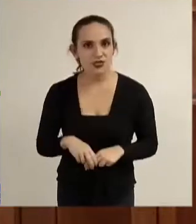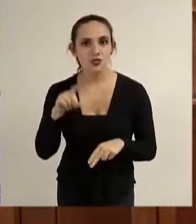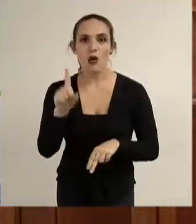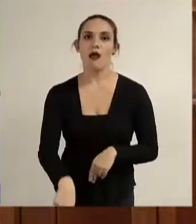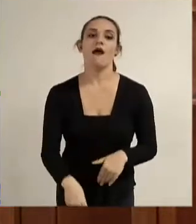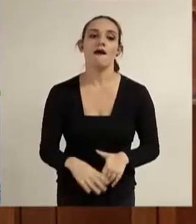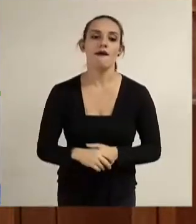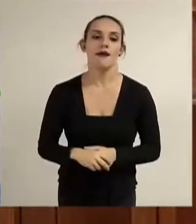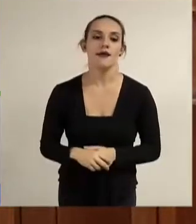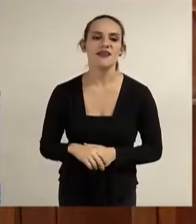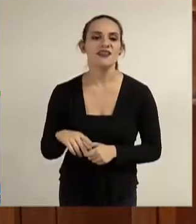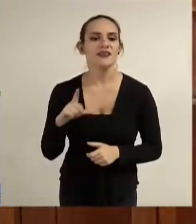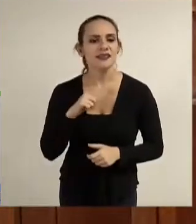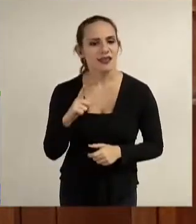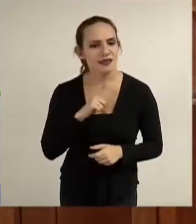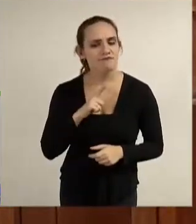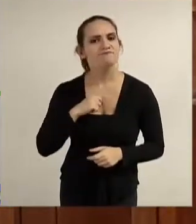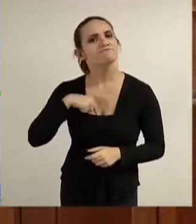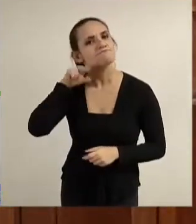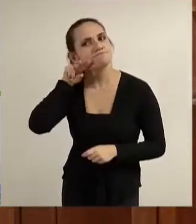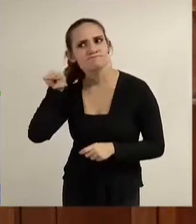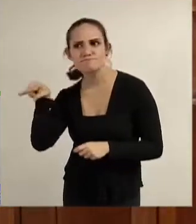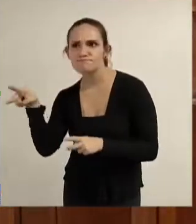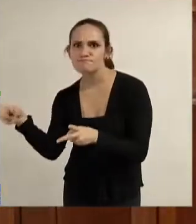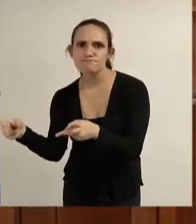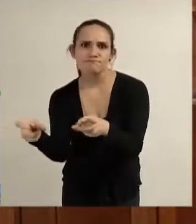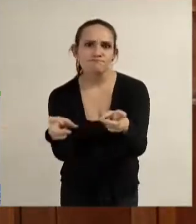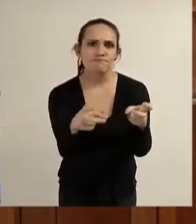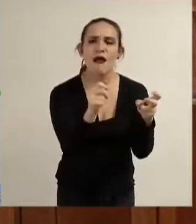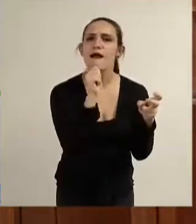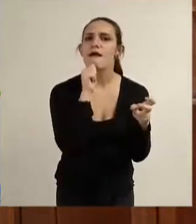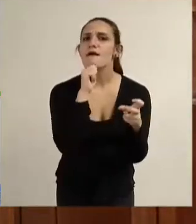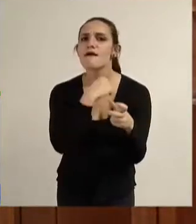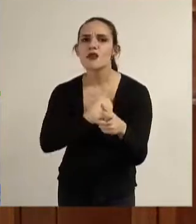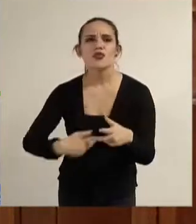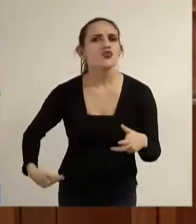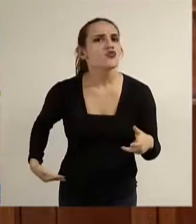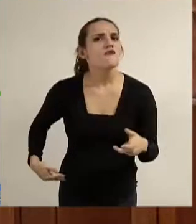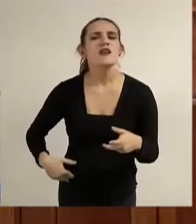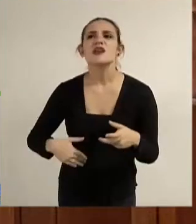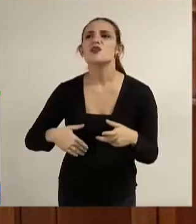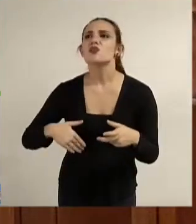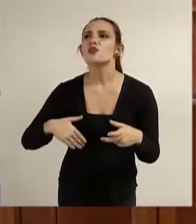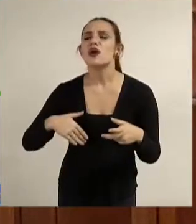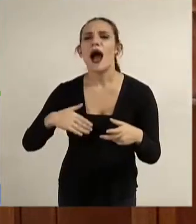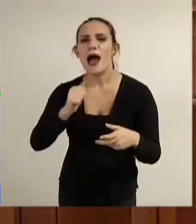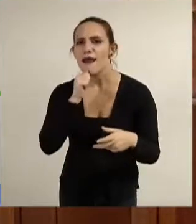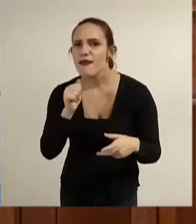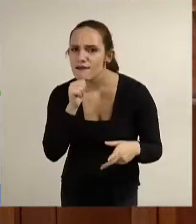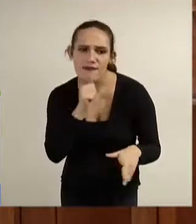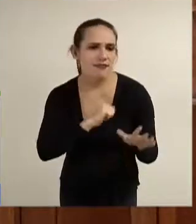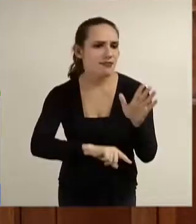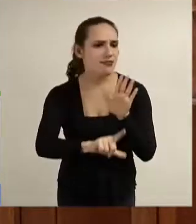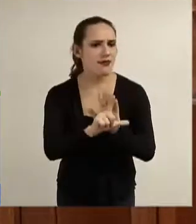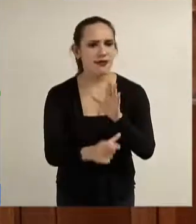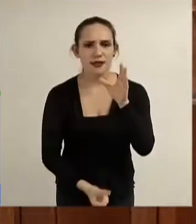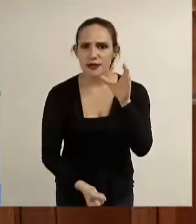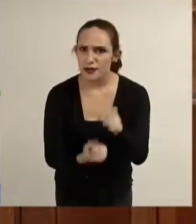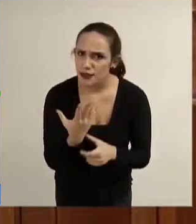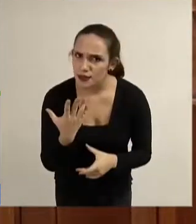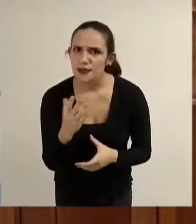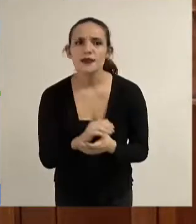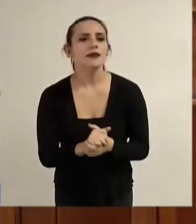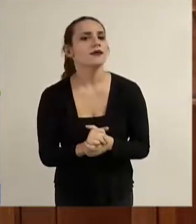razões é que a gente tem visto, em que pese o esforço do poder público, em que pese as leis feitas pelos